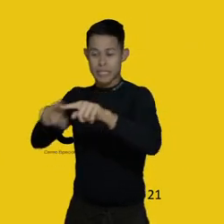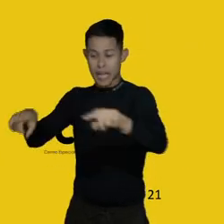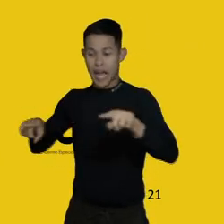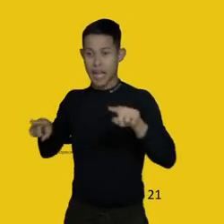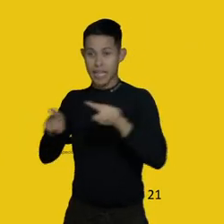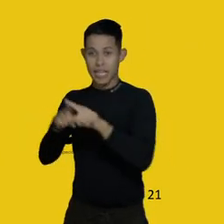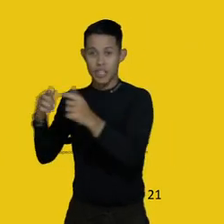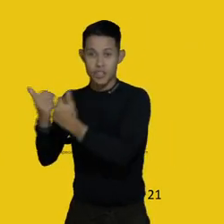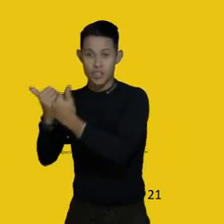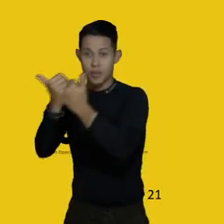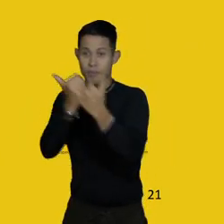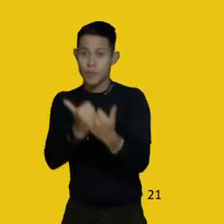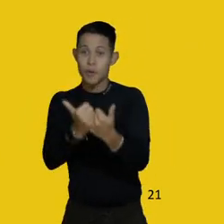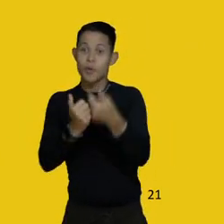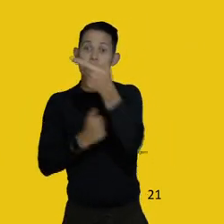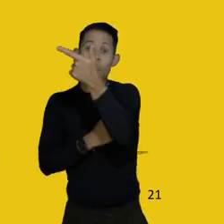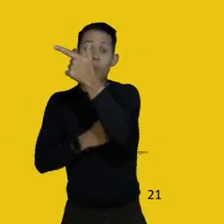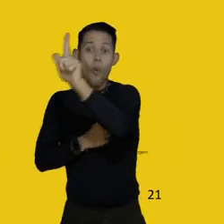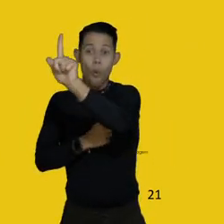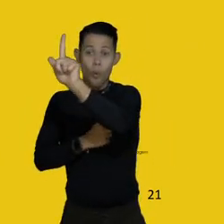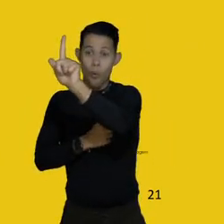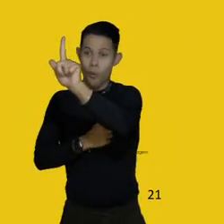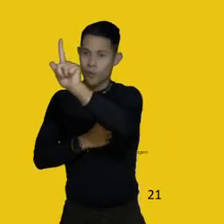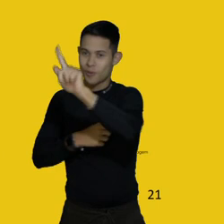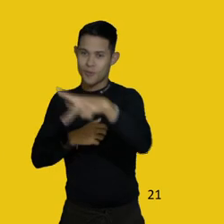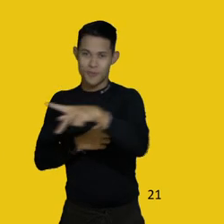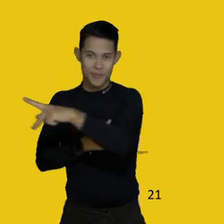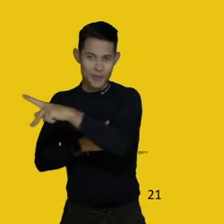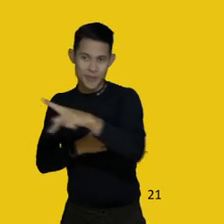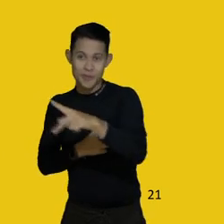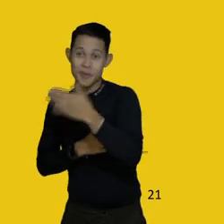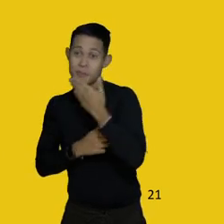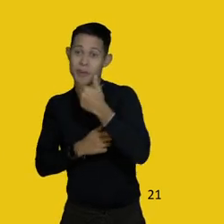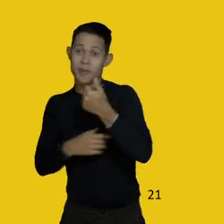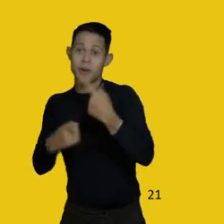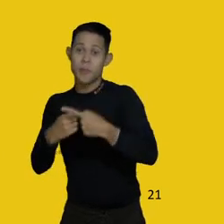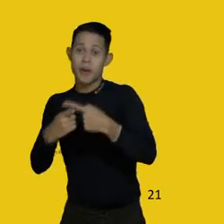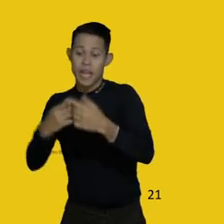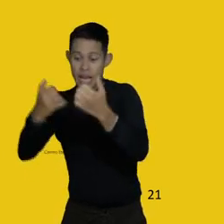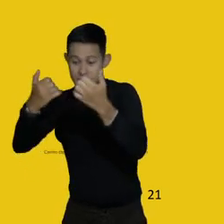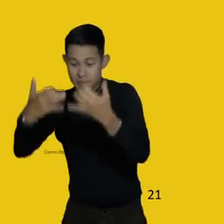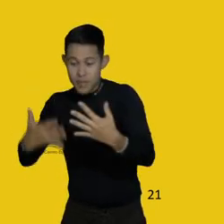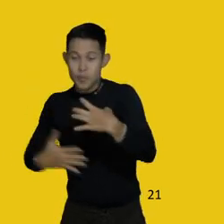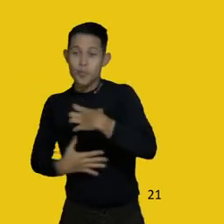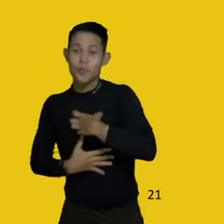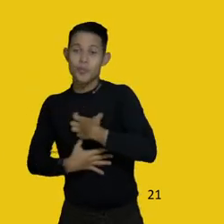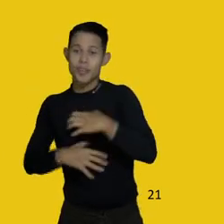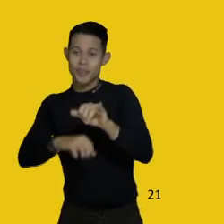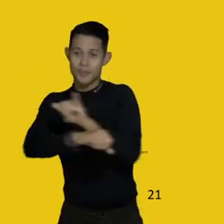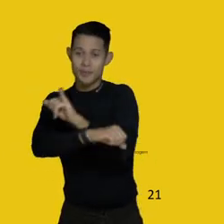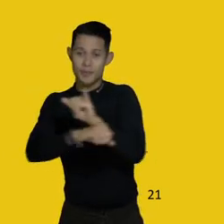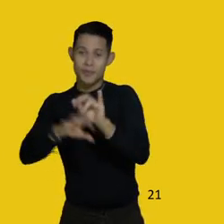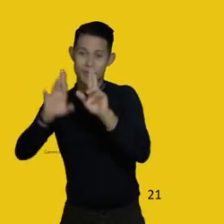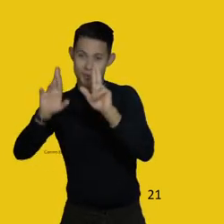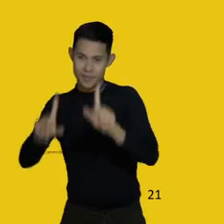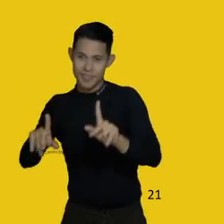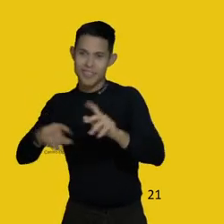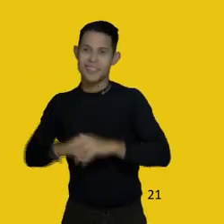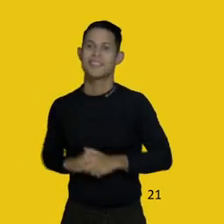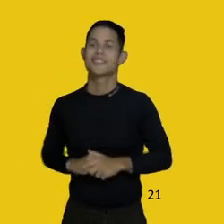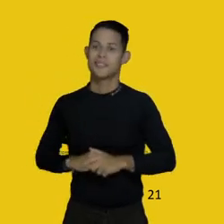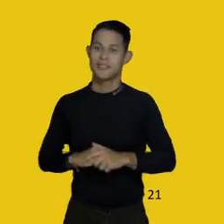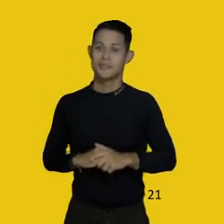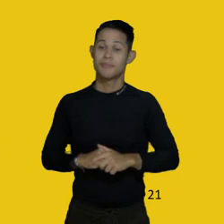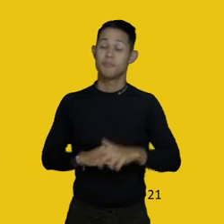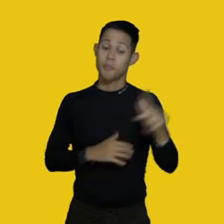diferente que eles falam Nossa era isso agora eu tô entendendo né então às vezes ele não entende de uma maneira que você explica você explica